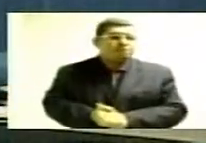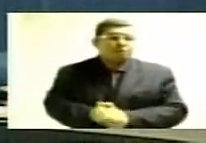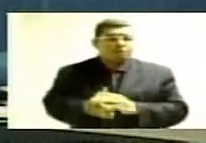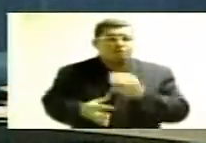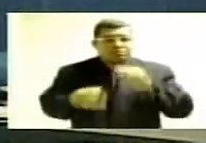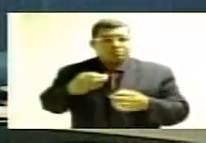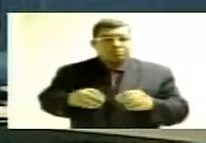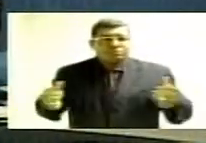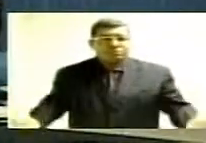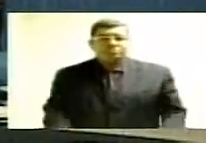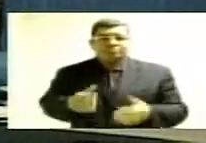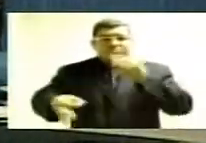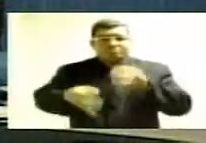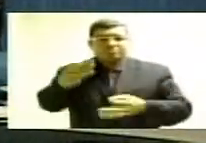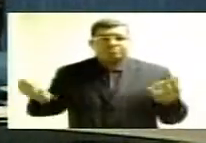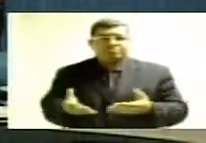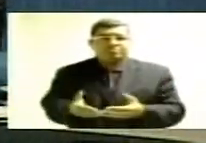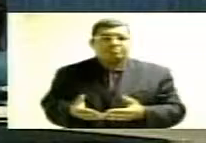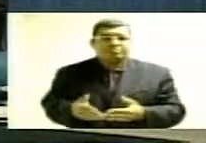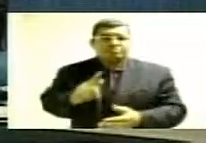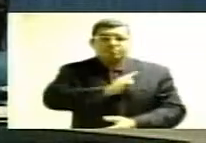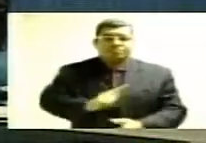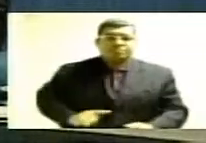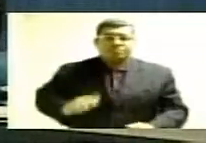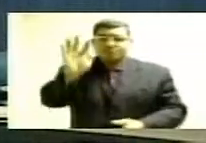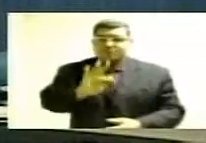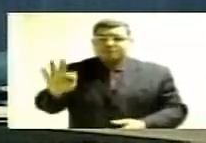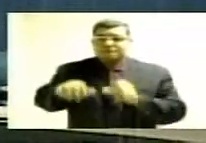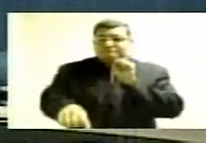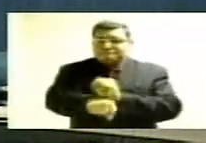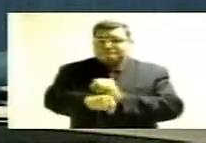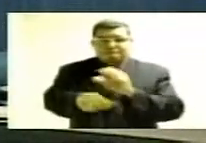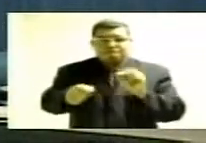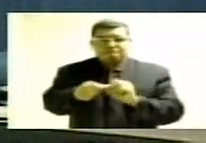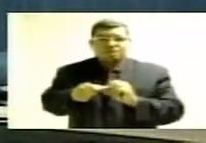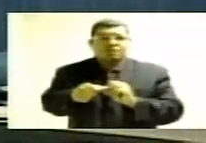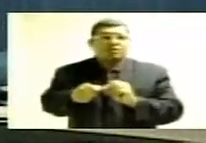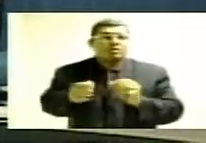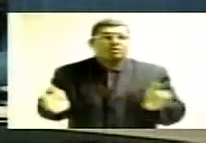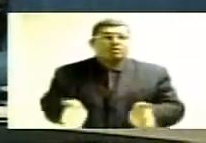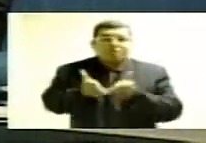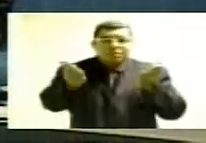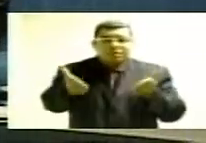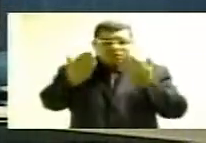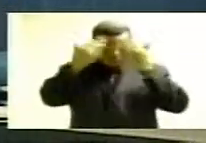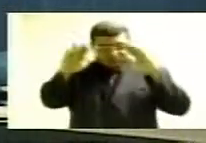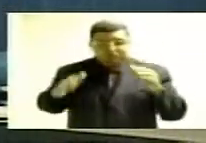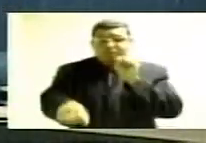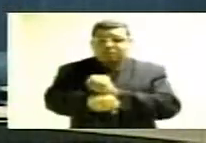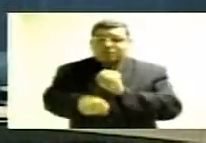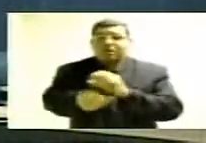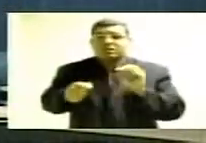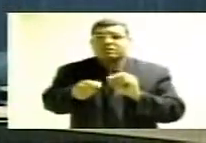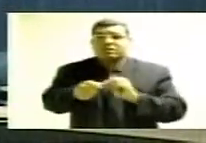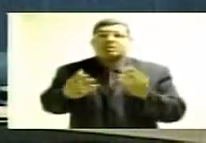mais justa distribuição tributária, do governo federal parar de fazer caridade com dinheiro alheio, parar de